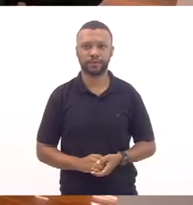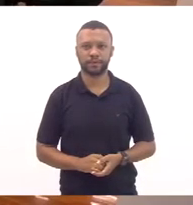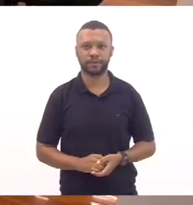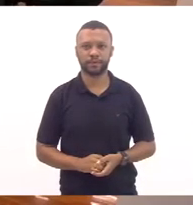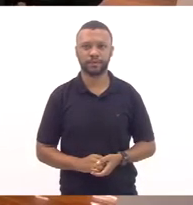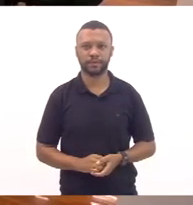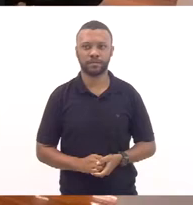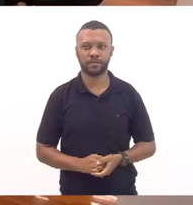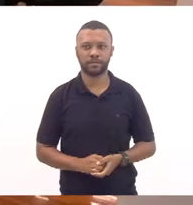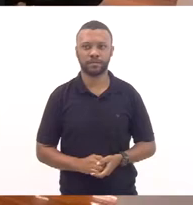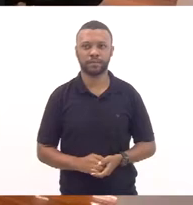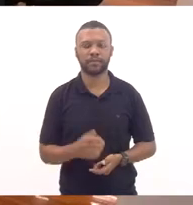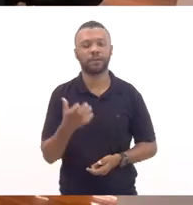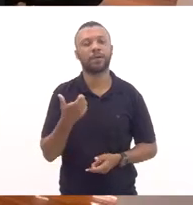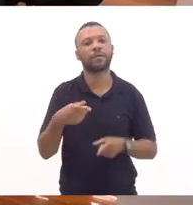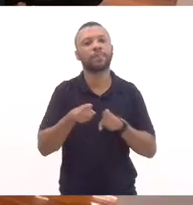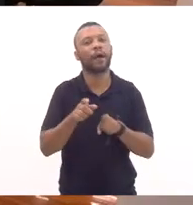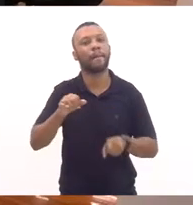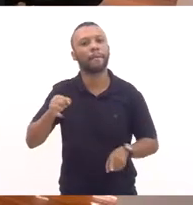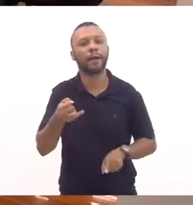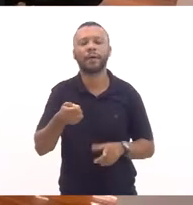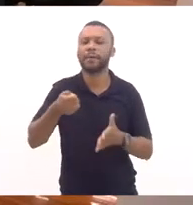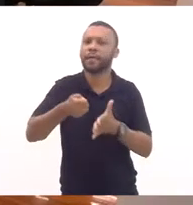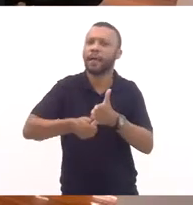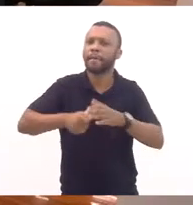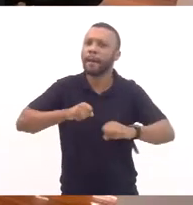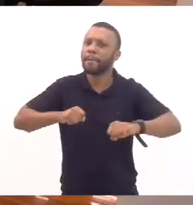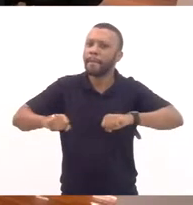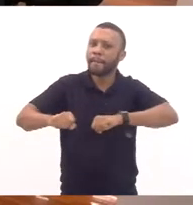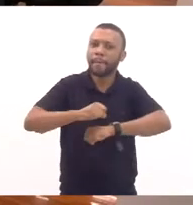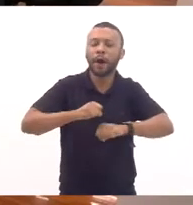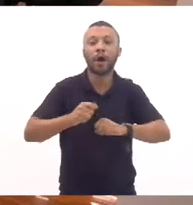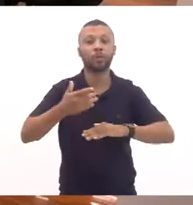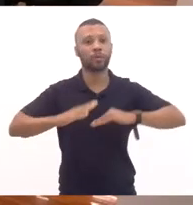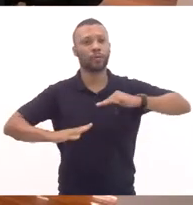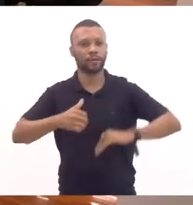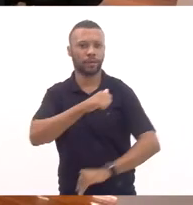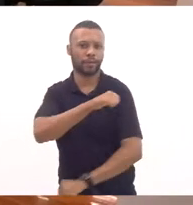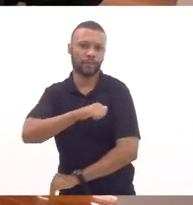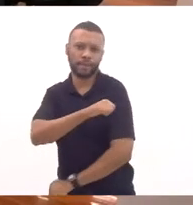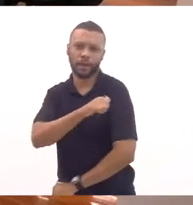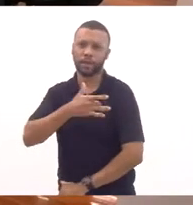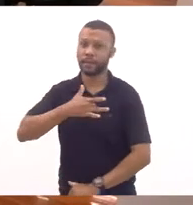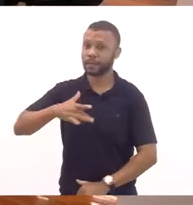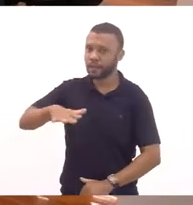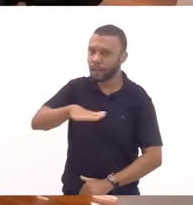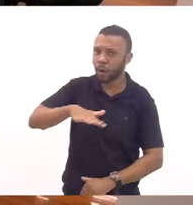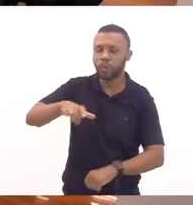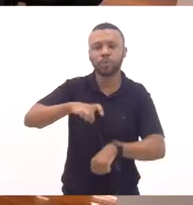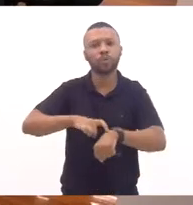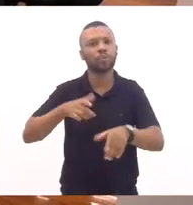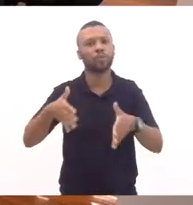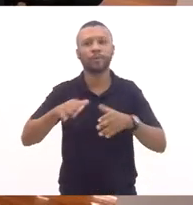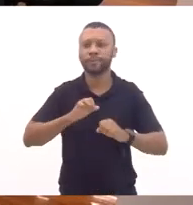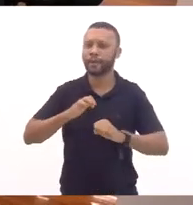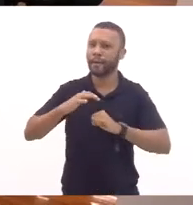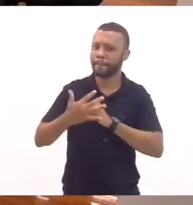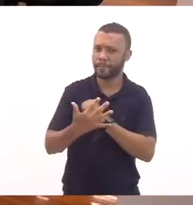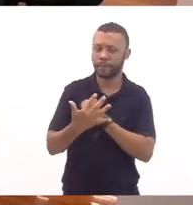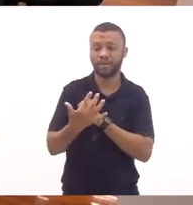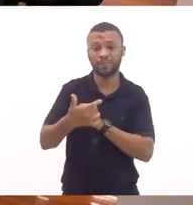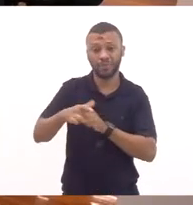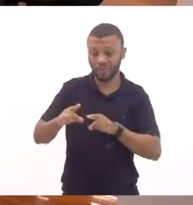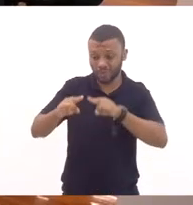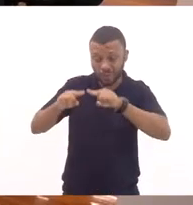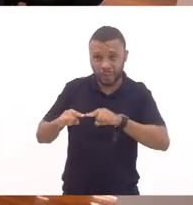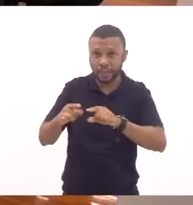Parabenizar também essa luta dos enfermeiros, pessoal de saúde, que durante a pandemia foi o pessoal que deu a sua